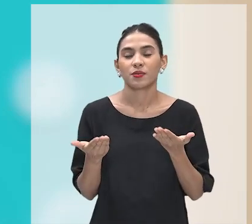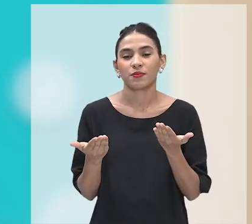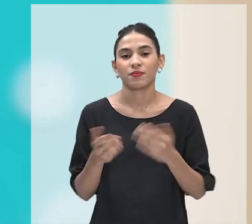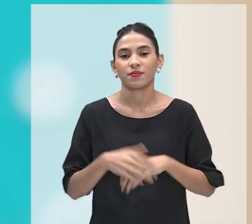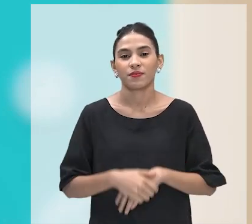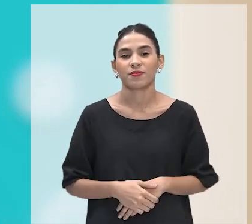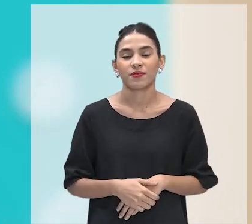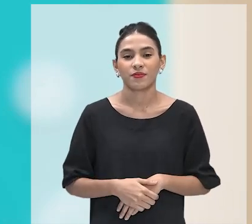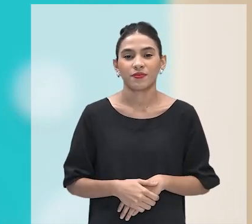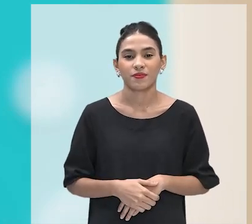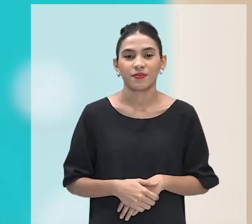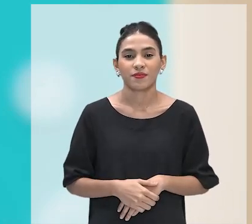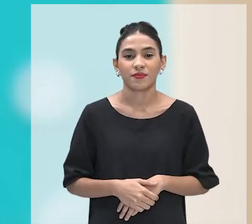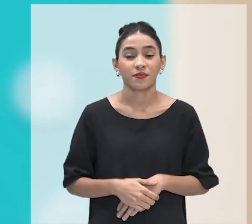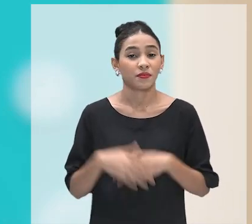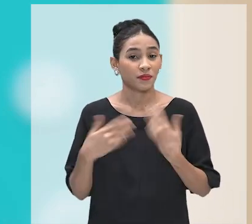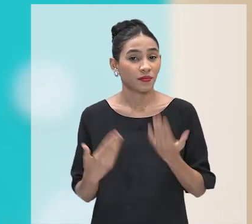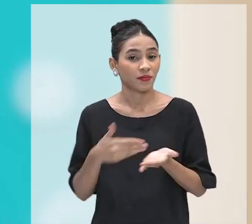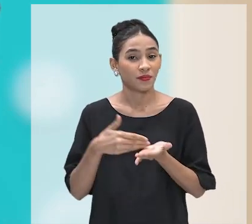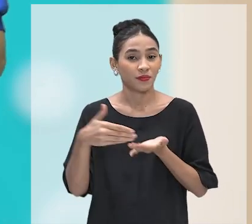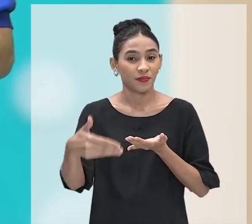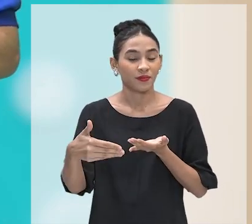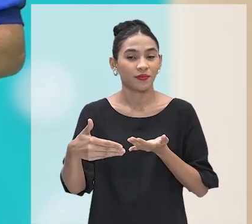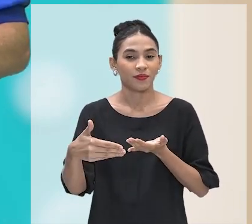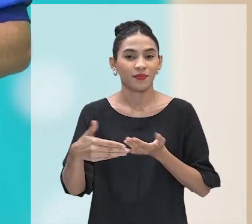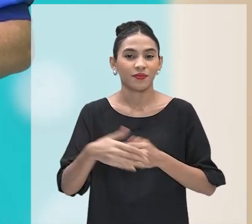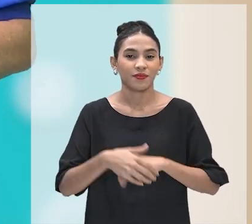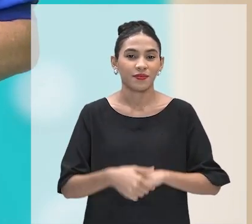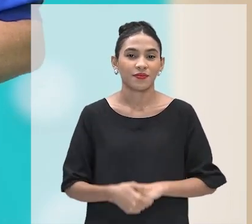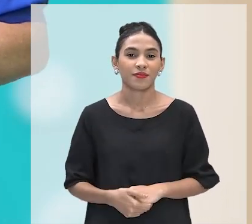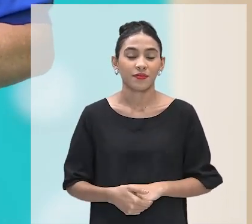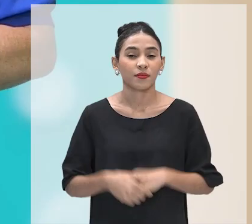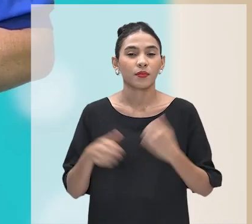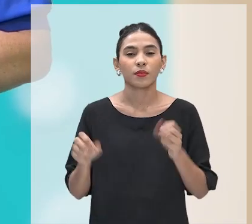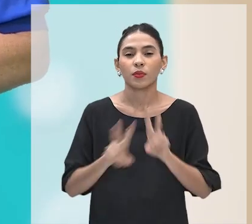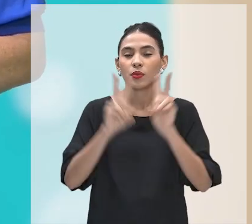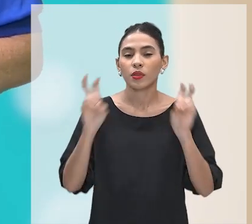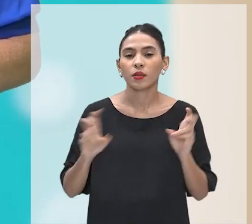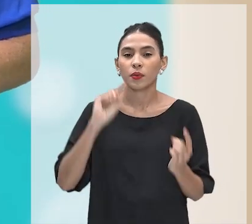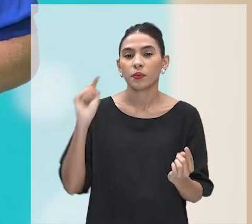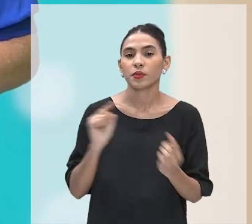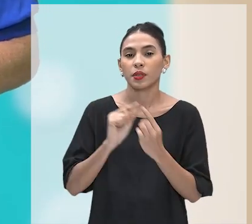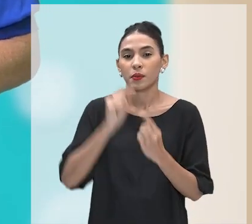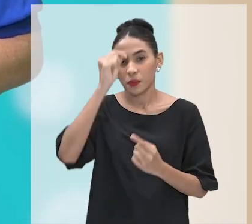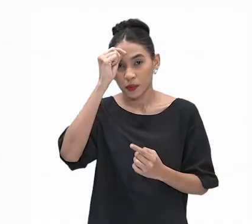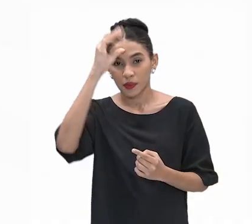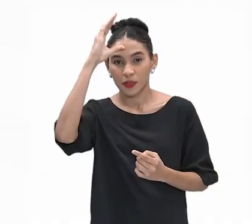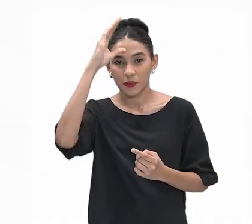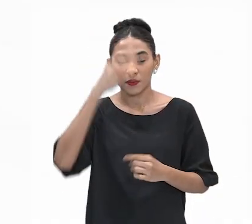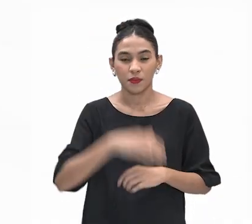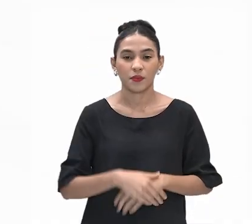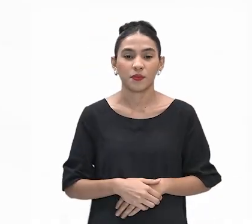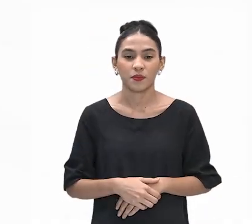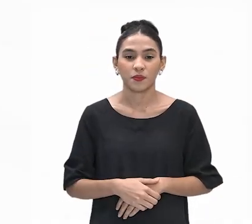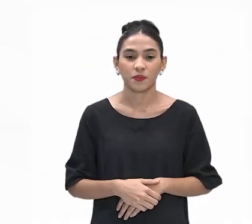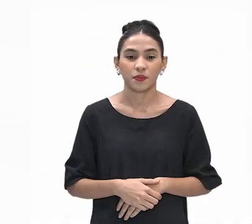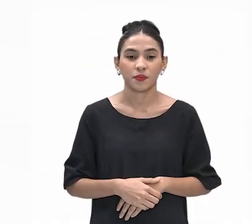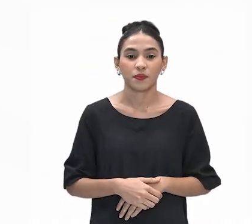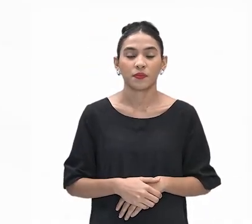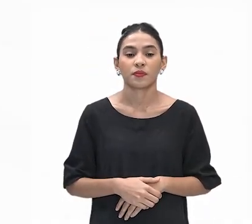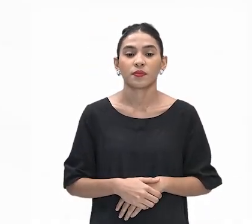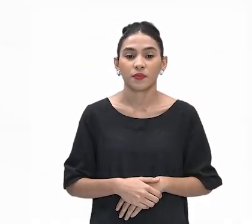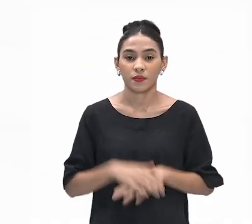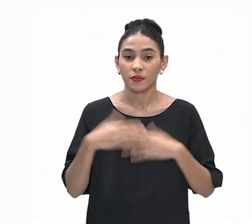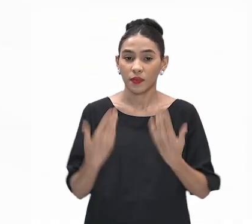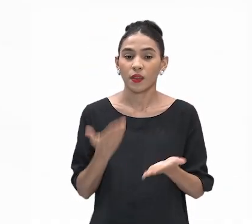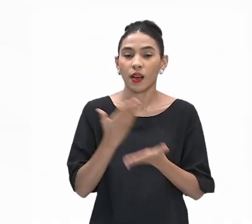momento da aula de arte. Então, vamos dar início à nossa aula falando do nosso objeto de conhecimento da aula de hoje. Vamos ver?